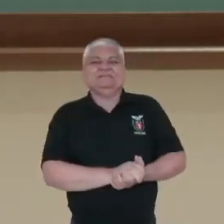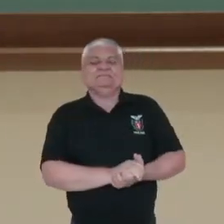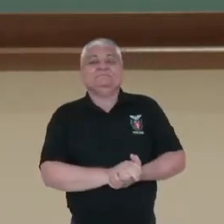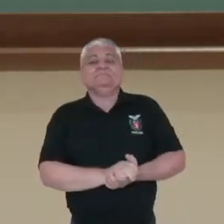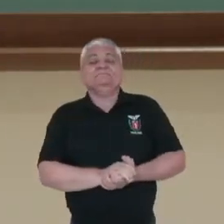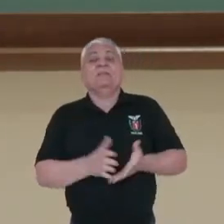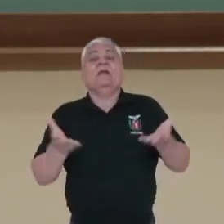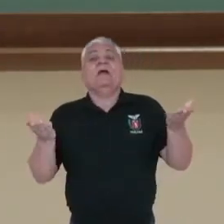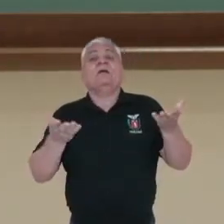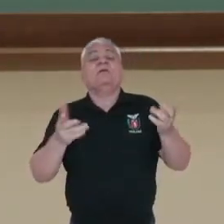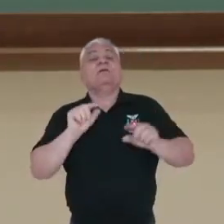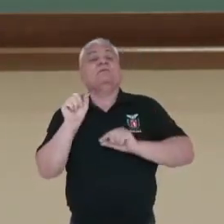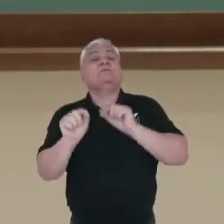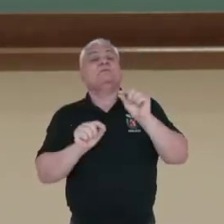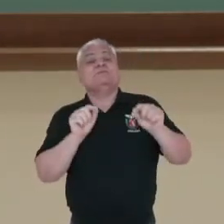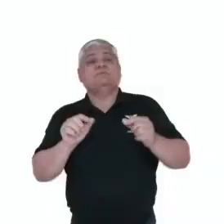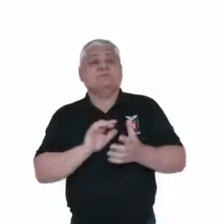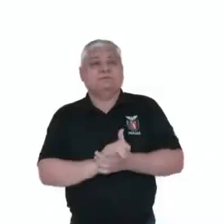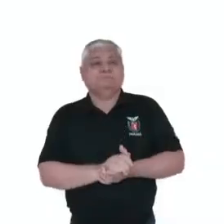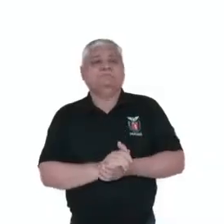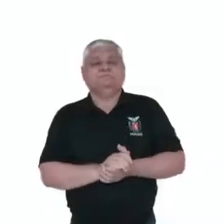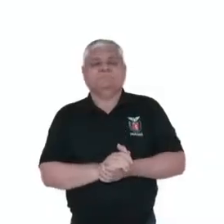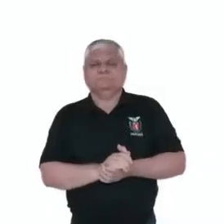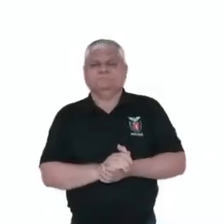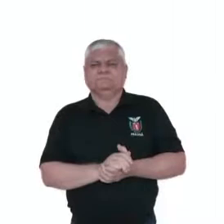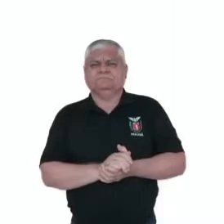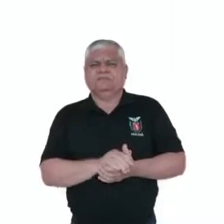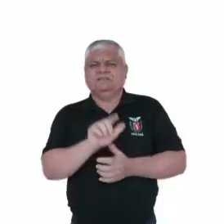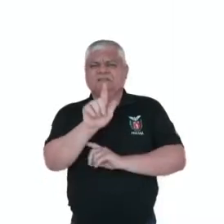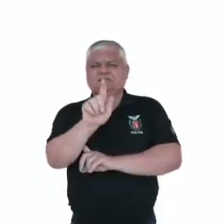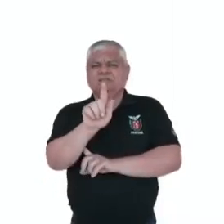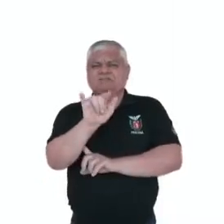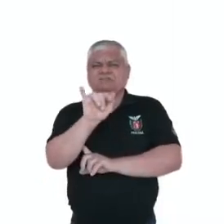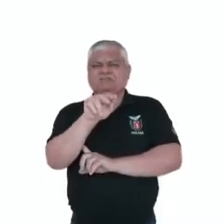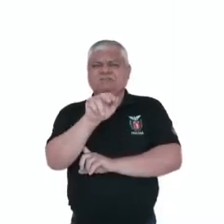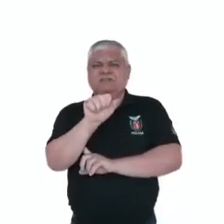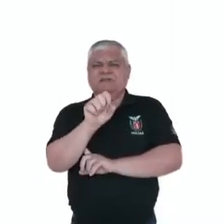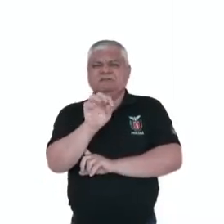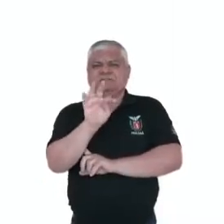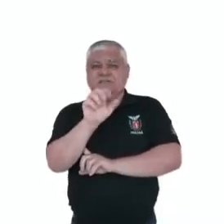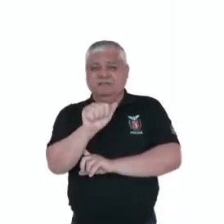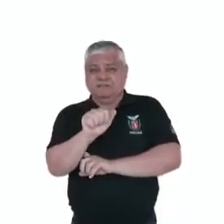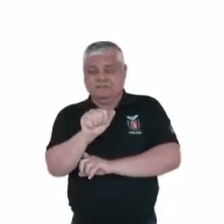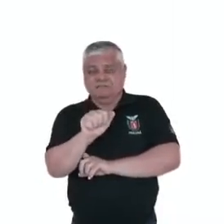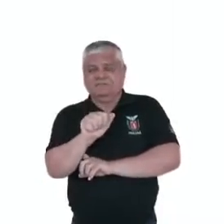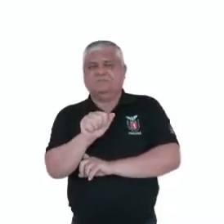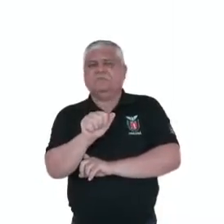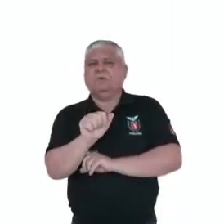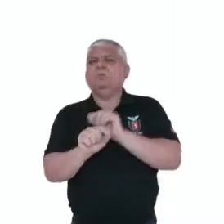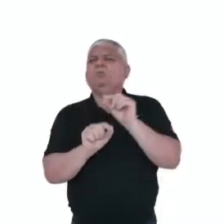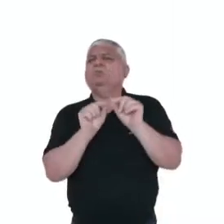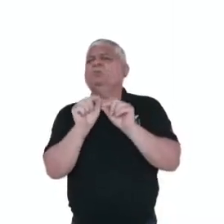e as vamos falar sobre conceito de ginástica de condicionamento físico